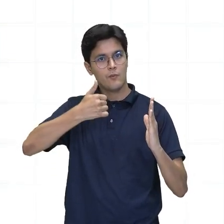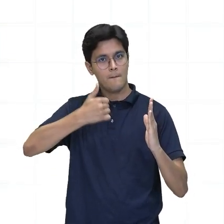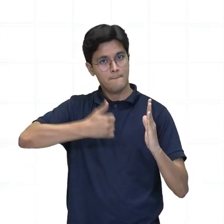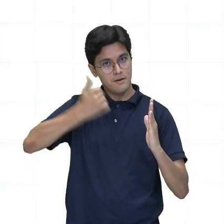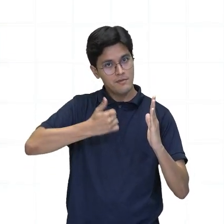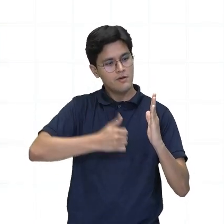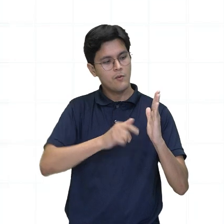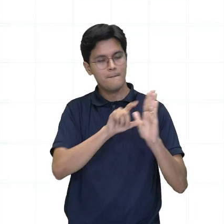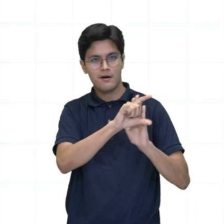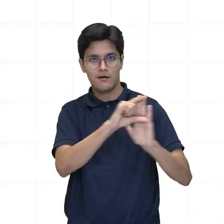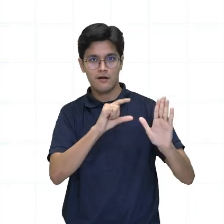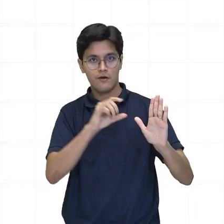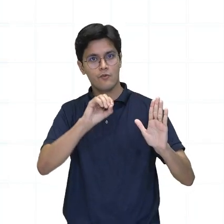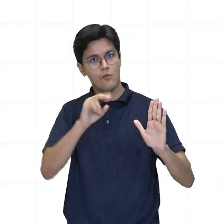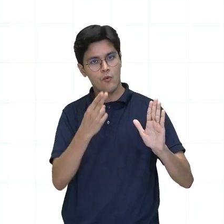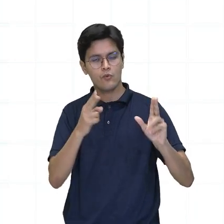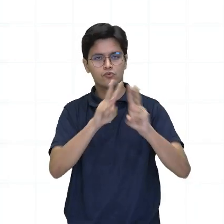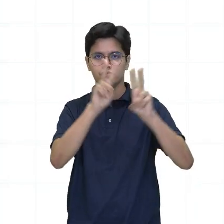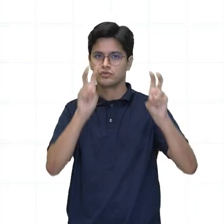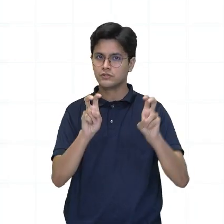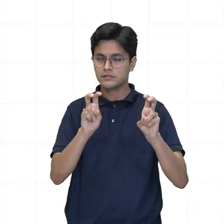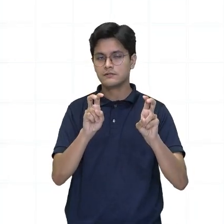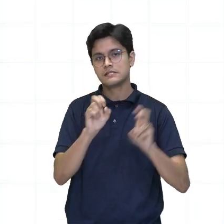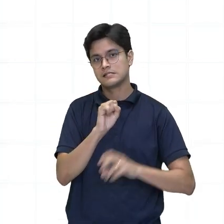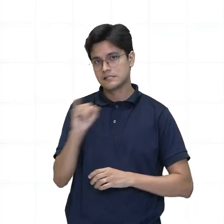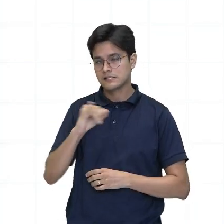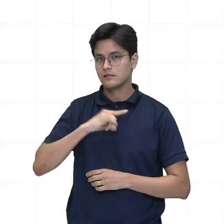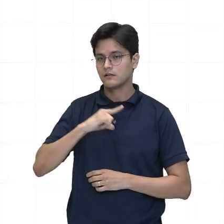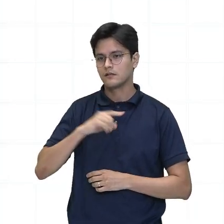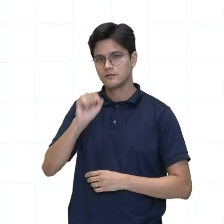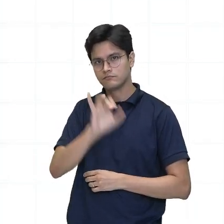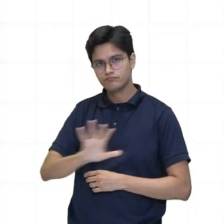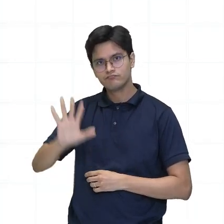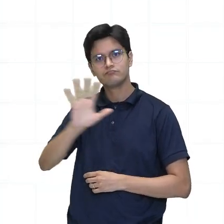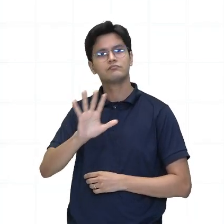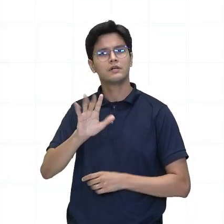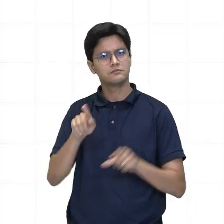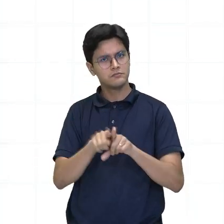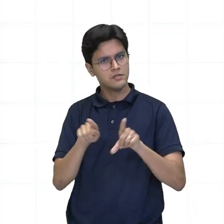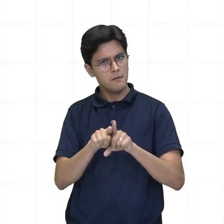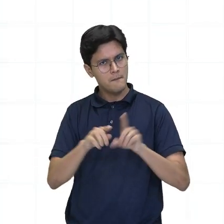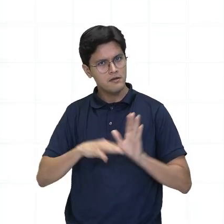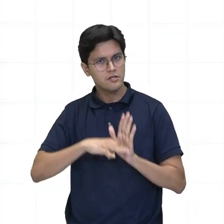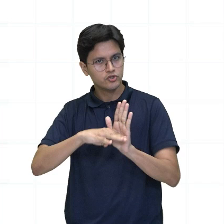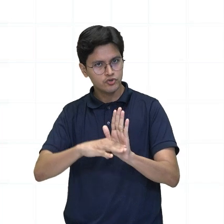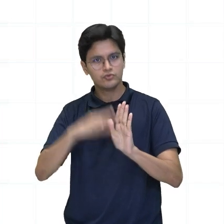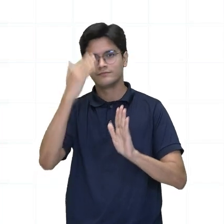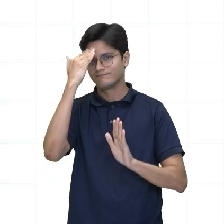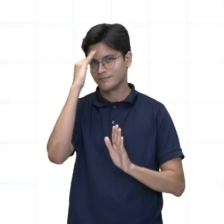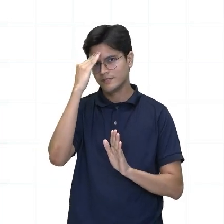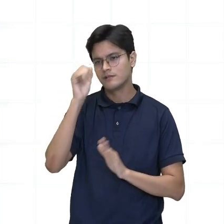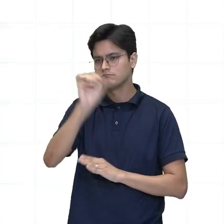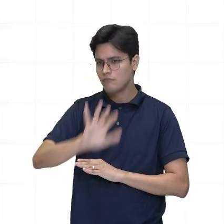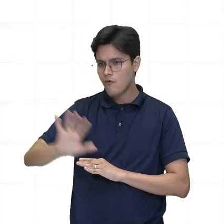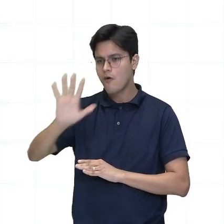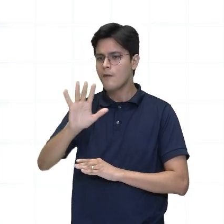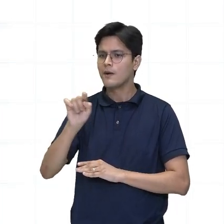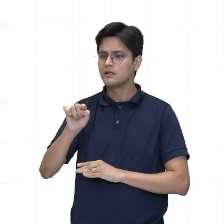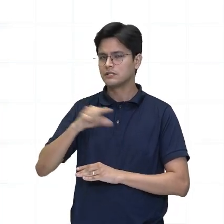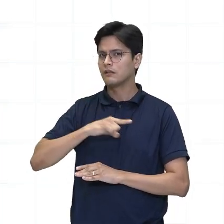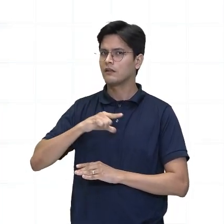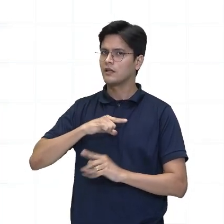imagem, também ajuda. A gente olha ali a imagem não é para enfeitar o texto, ela está ali para que a gente